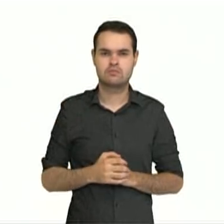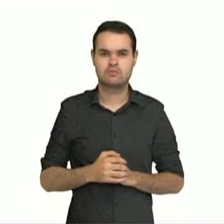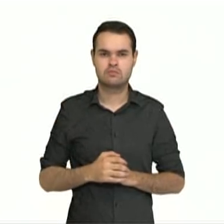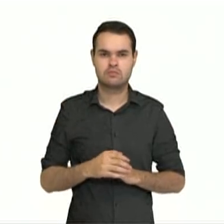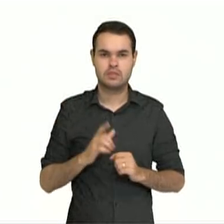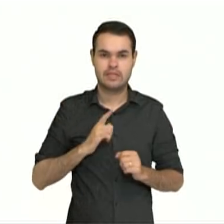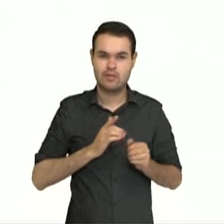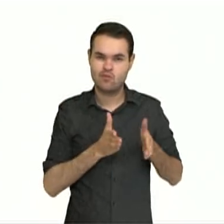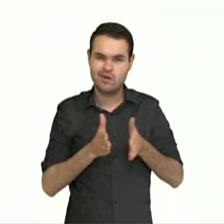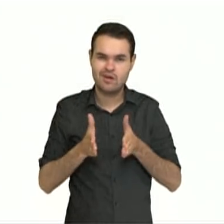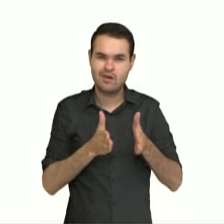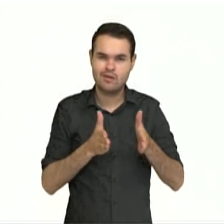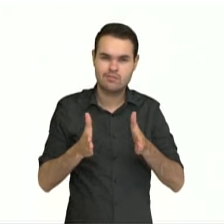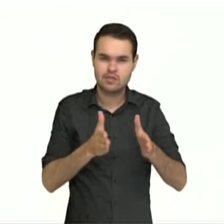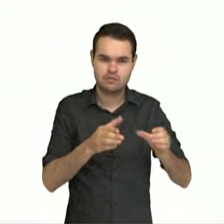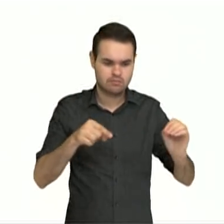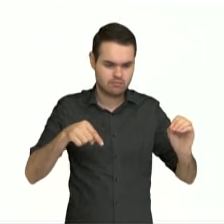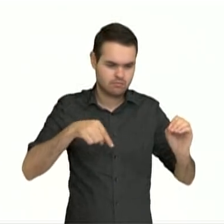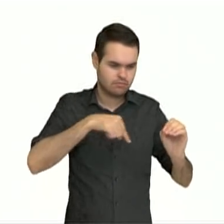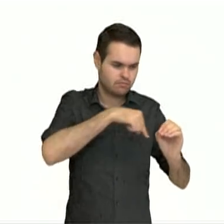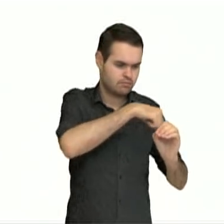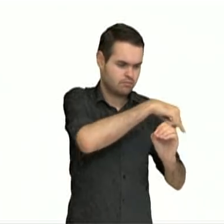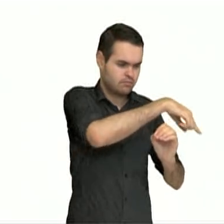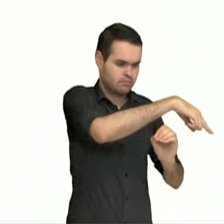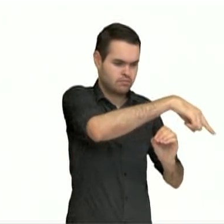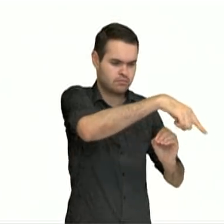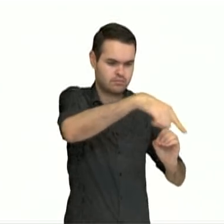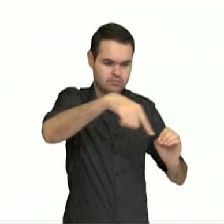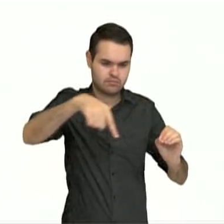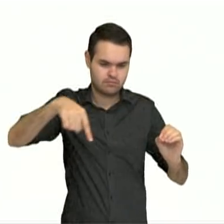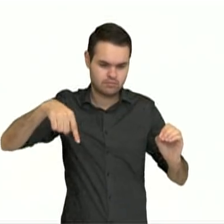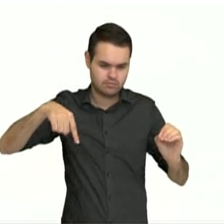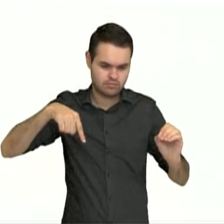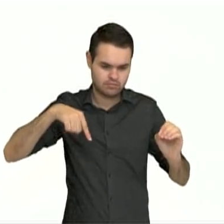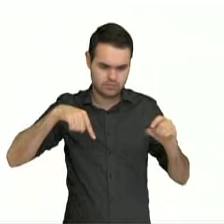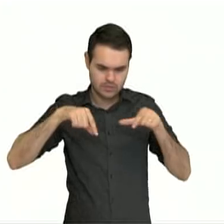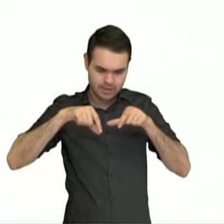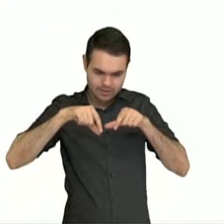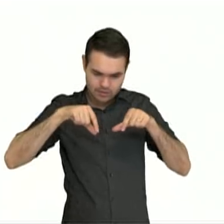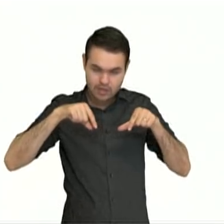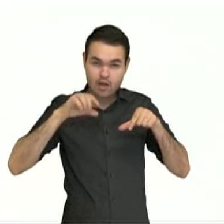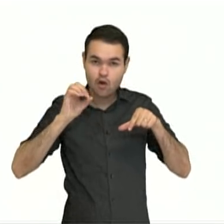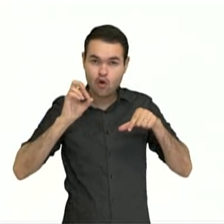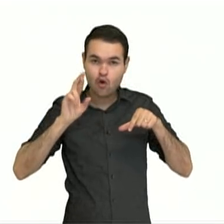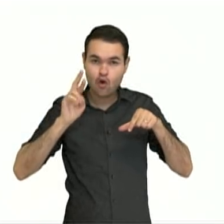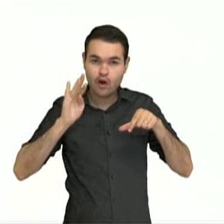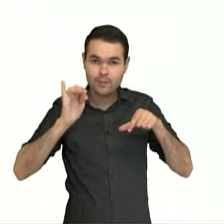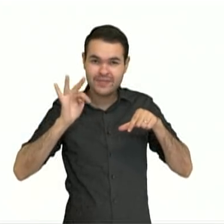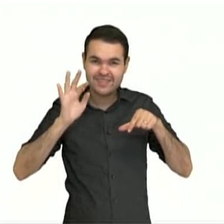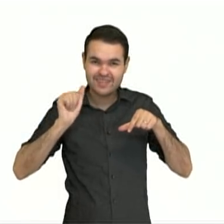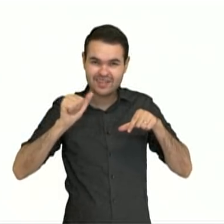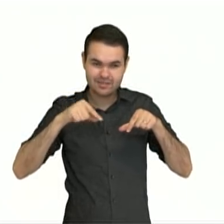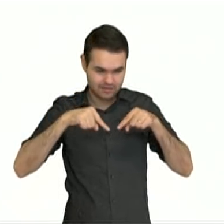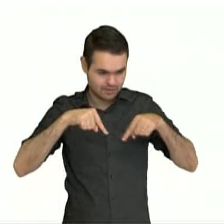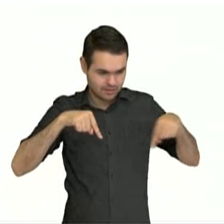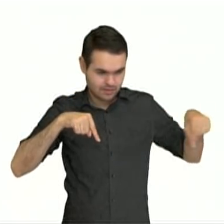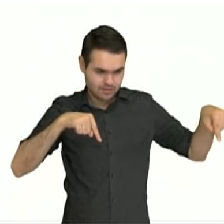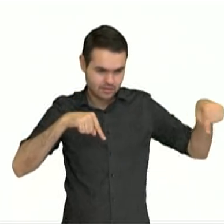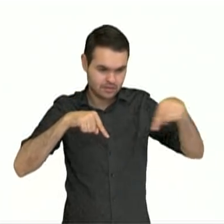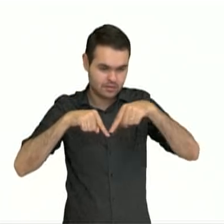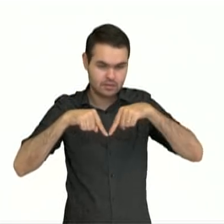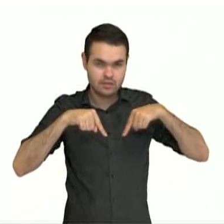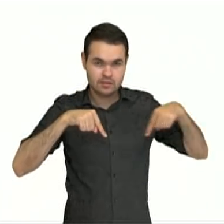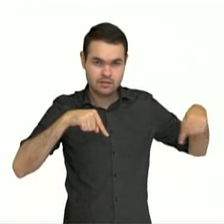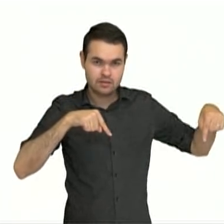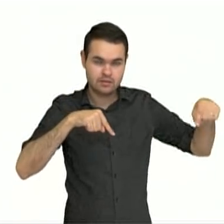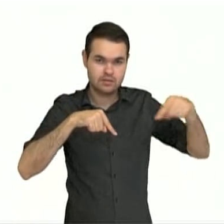um caminho em torno do Sol, que é chamado de órbita, este caminho, e esse movimento